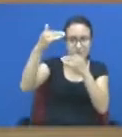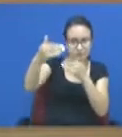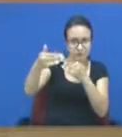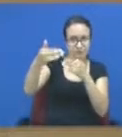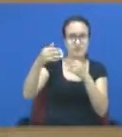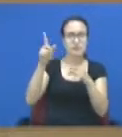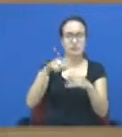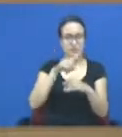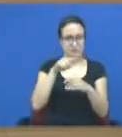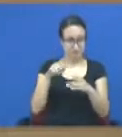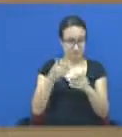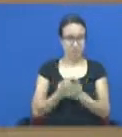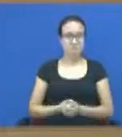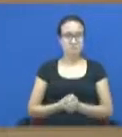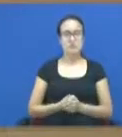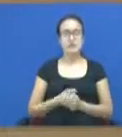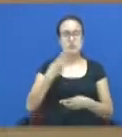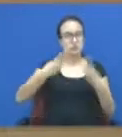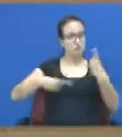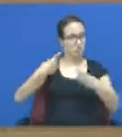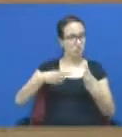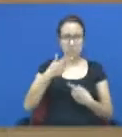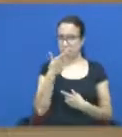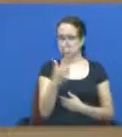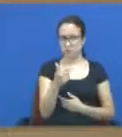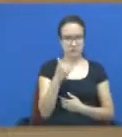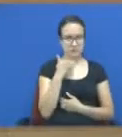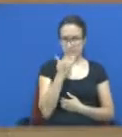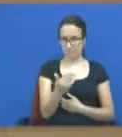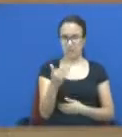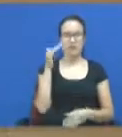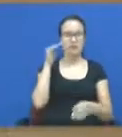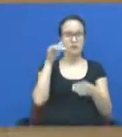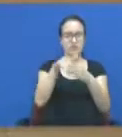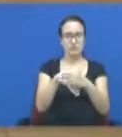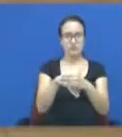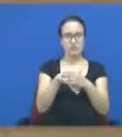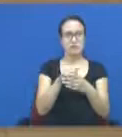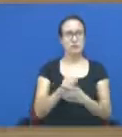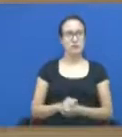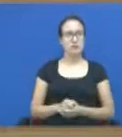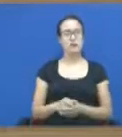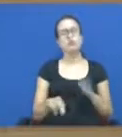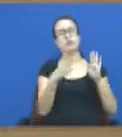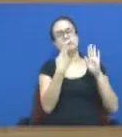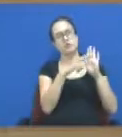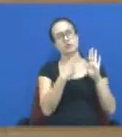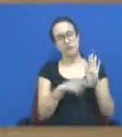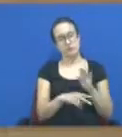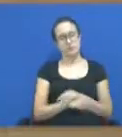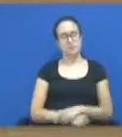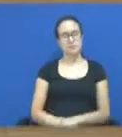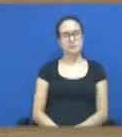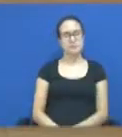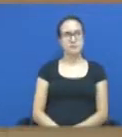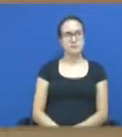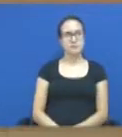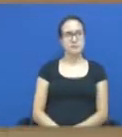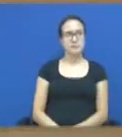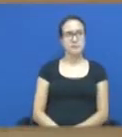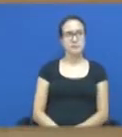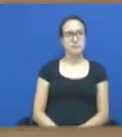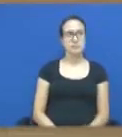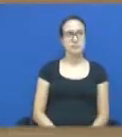Não havendo quem queira discutir, o pedido de adiamento por 2 sessões vai à votação e a votação é nominal. Ao secretário para a chamada dos